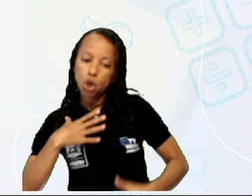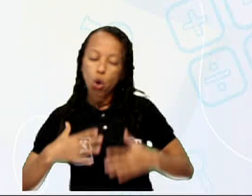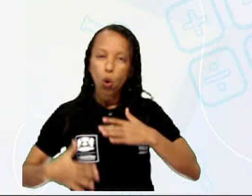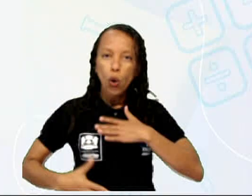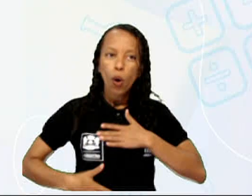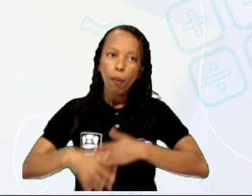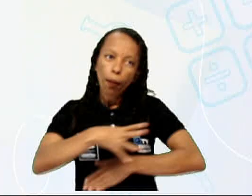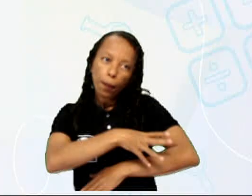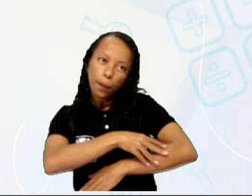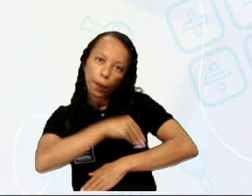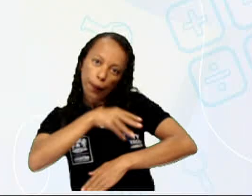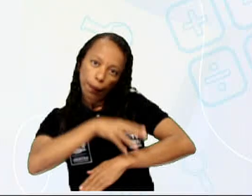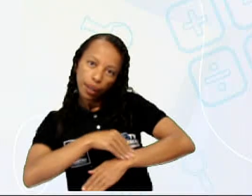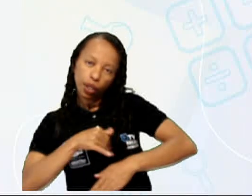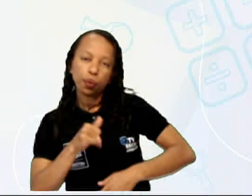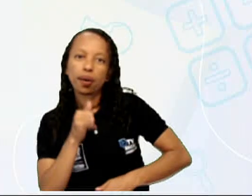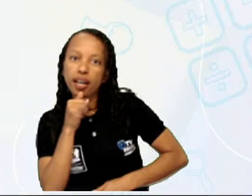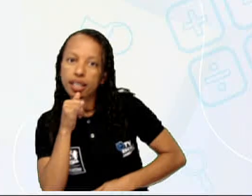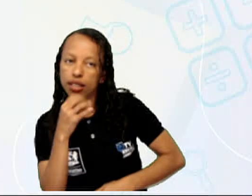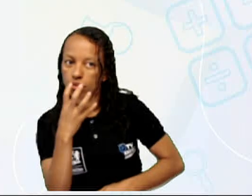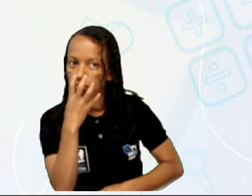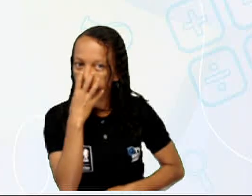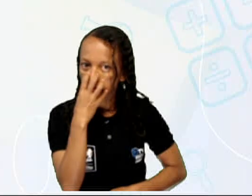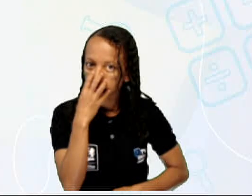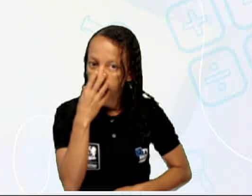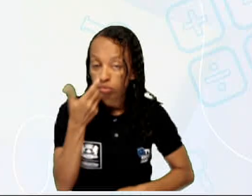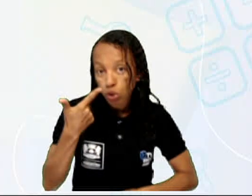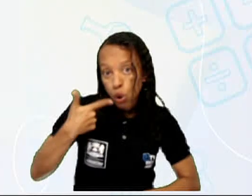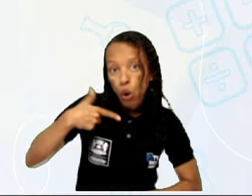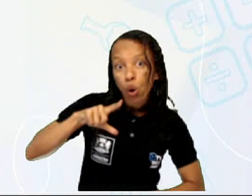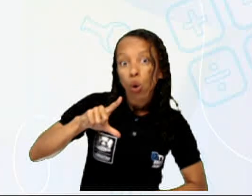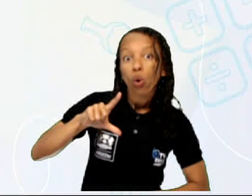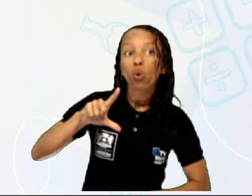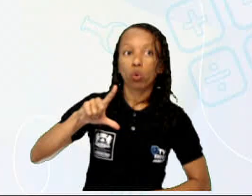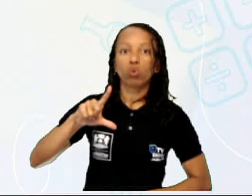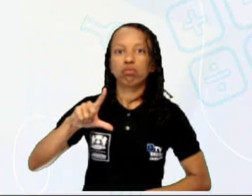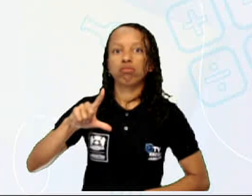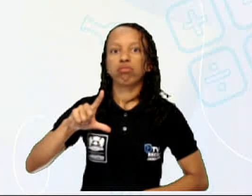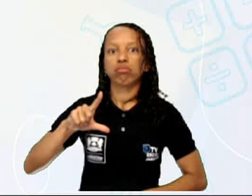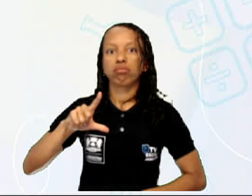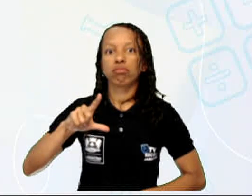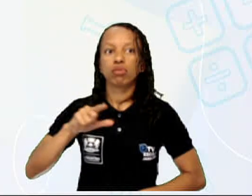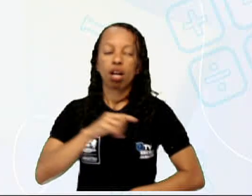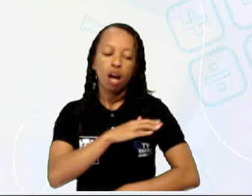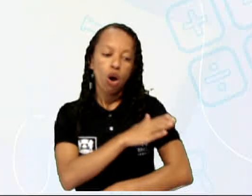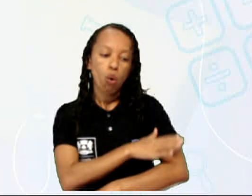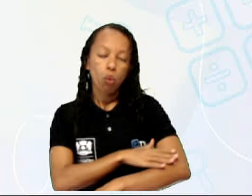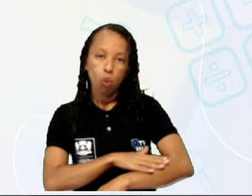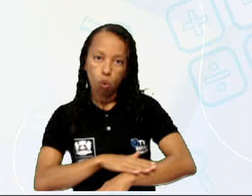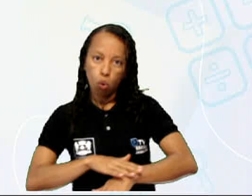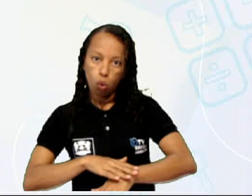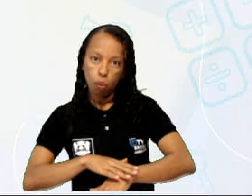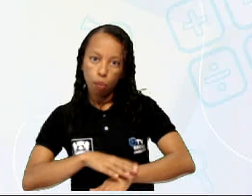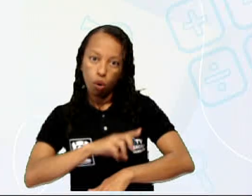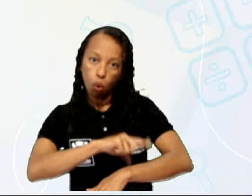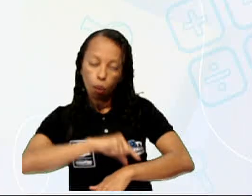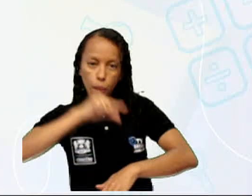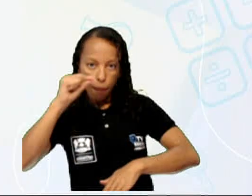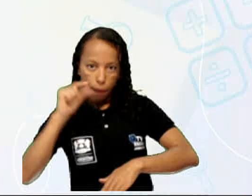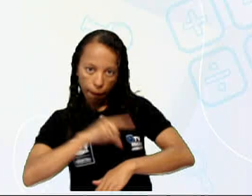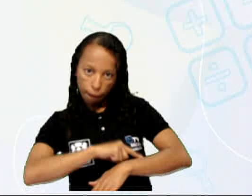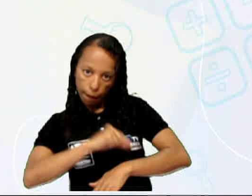dos cachorros. Outras espécies de animais, como as aves, têm o corpo coberto por